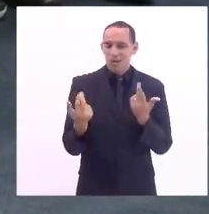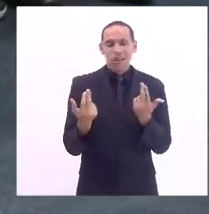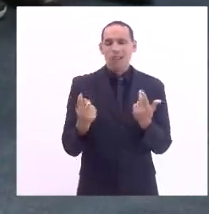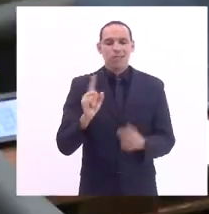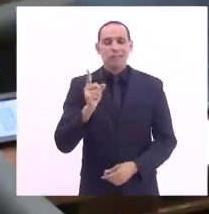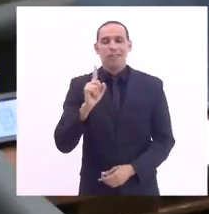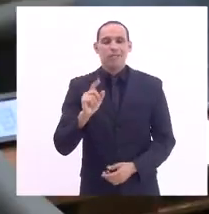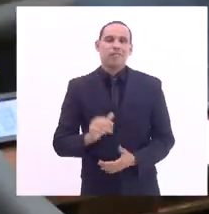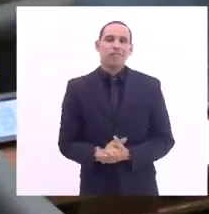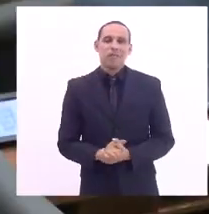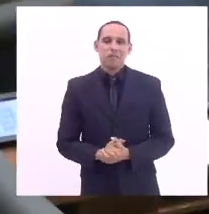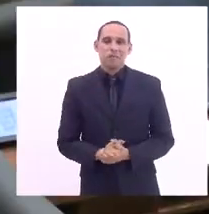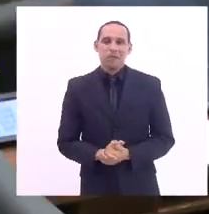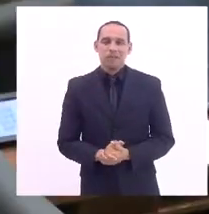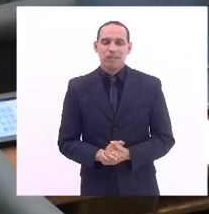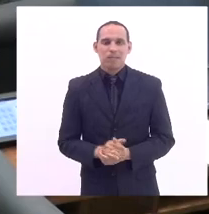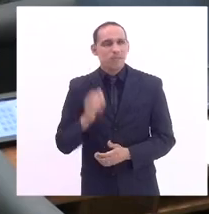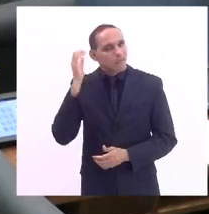iguais.